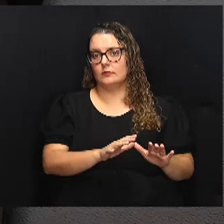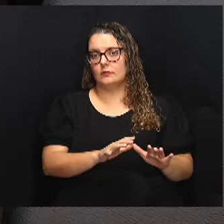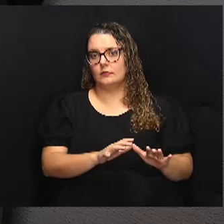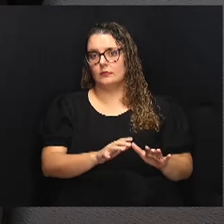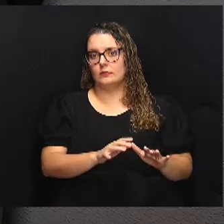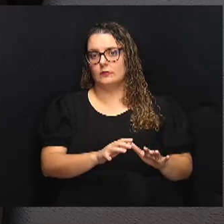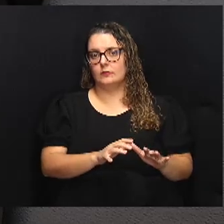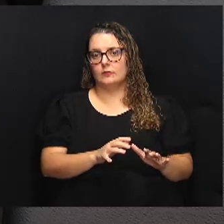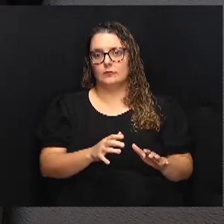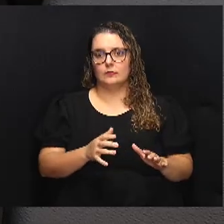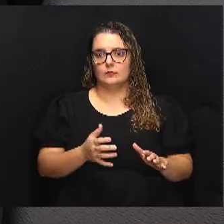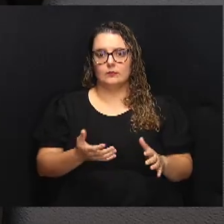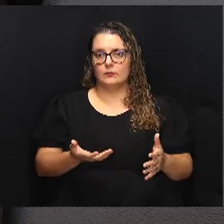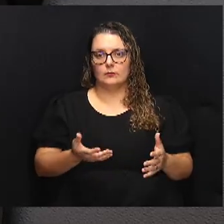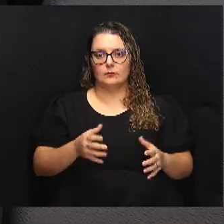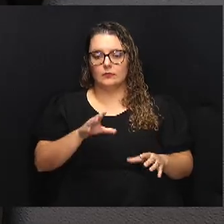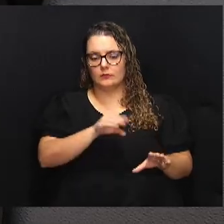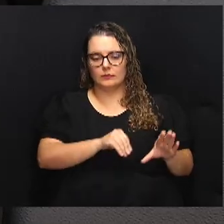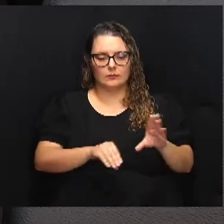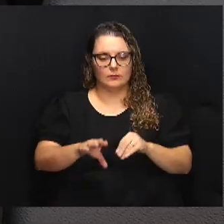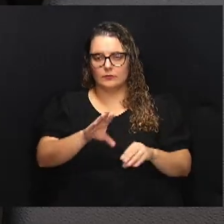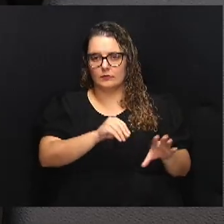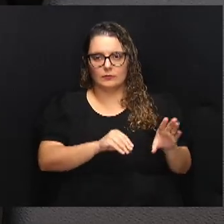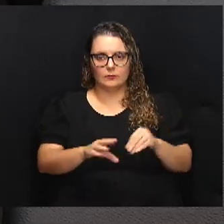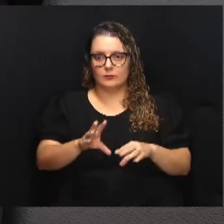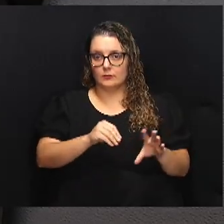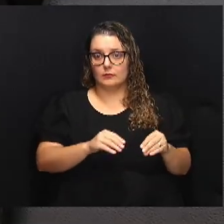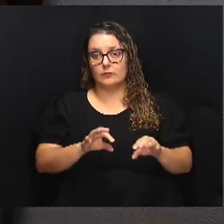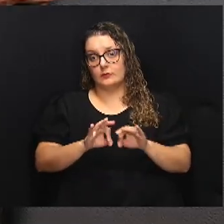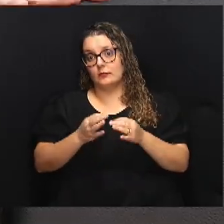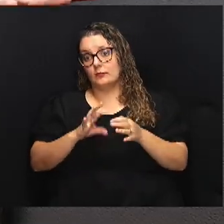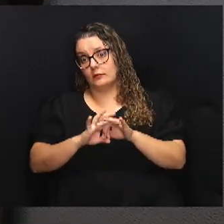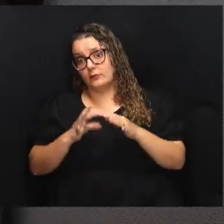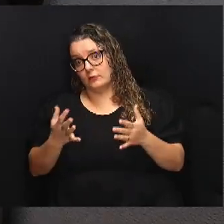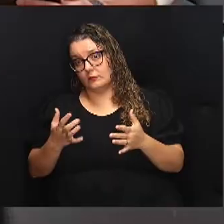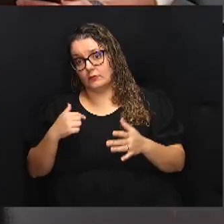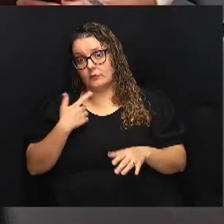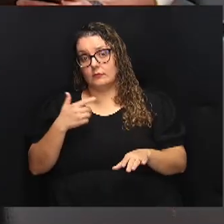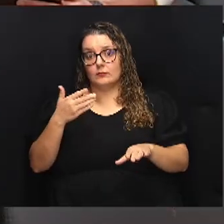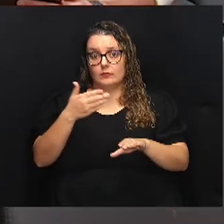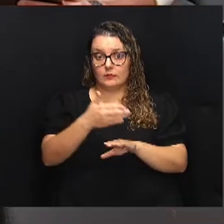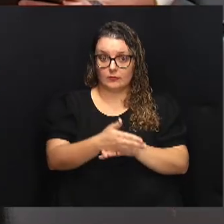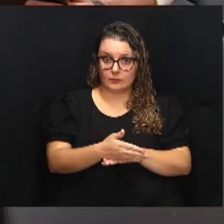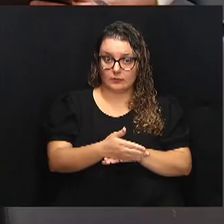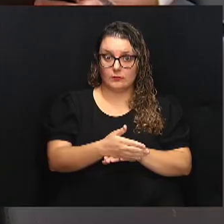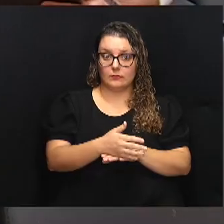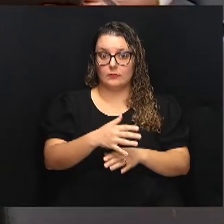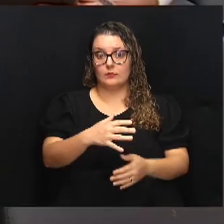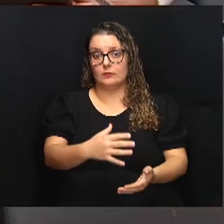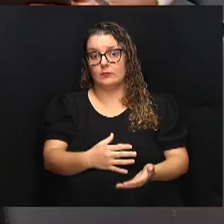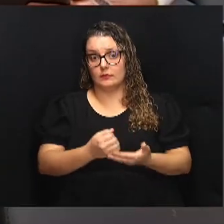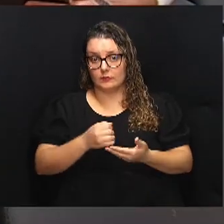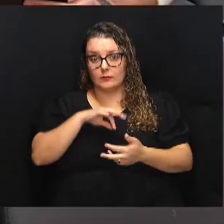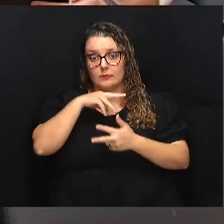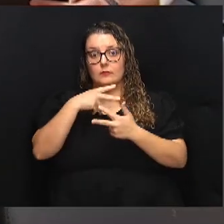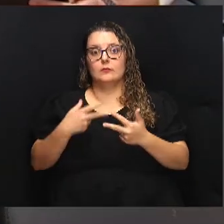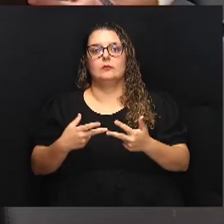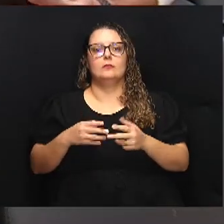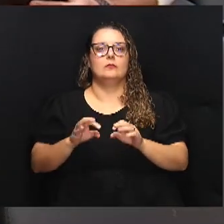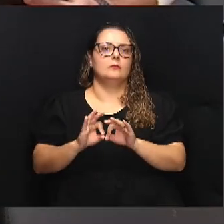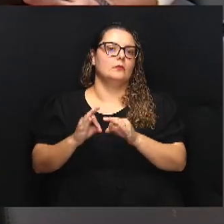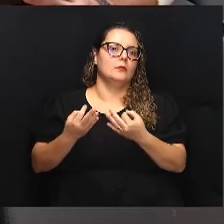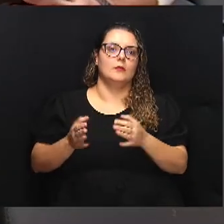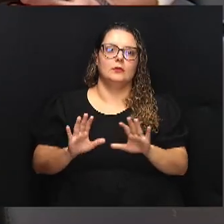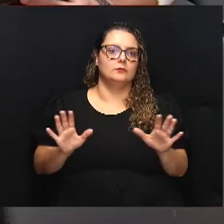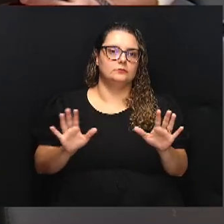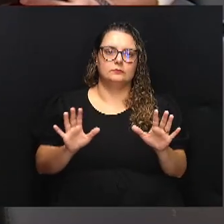não queriam conversa, eles ficavam latindo lá. A família autorizou a gente a entrar, a pegar esses animais, mas a família